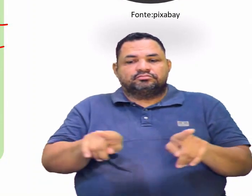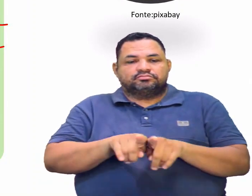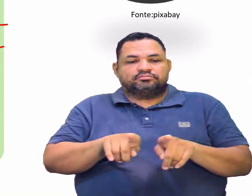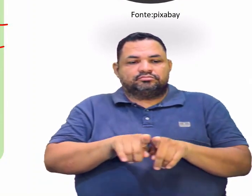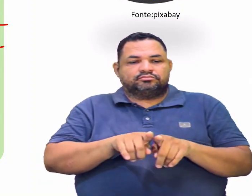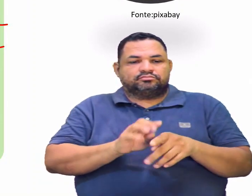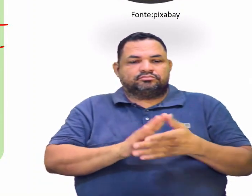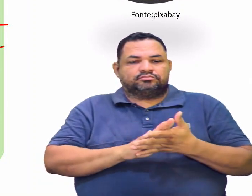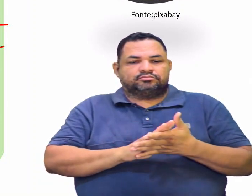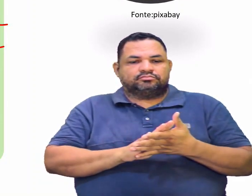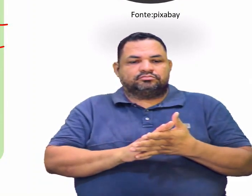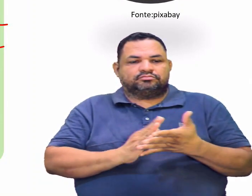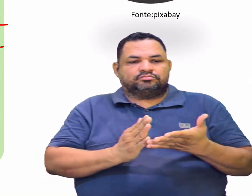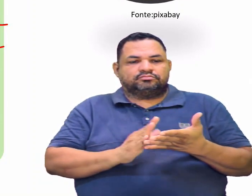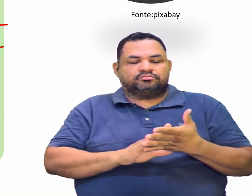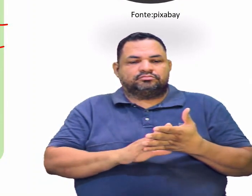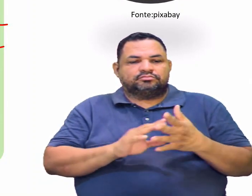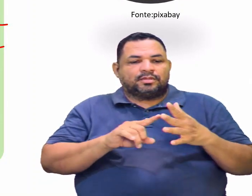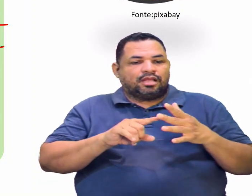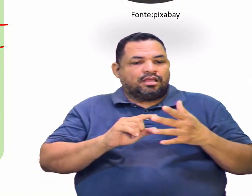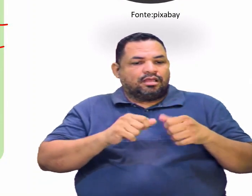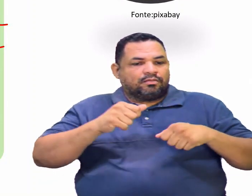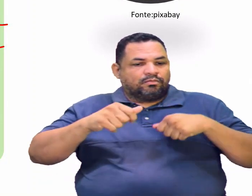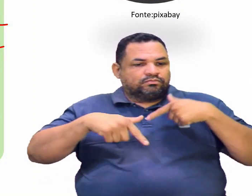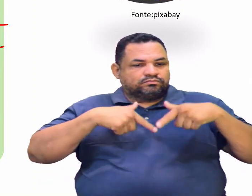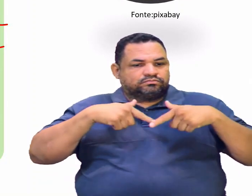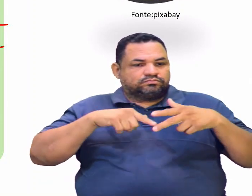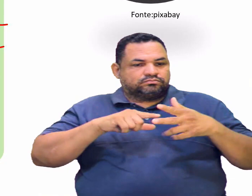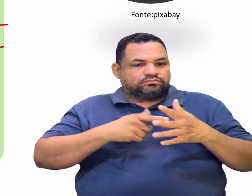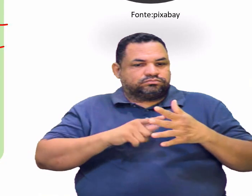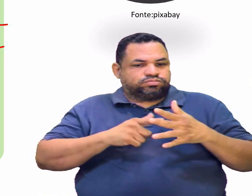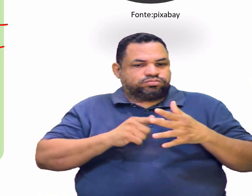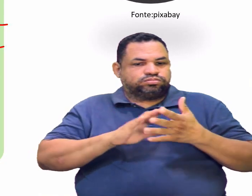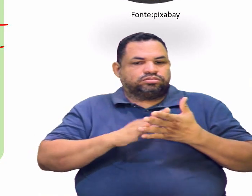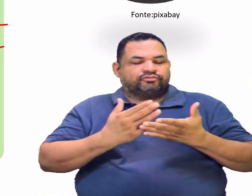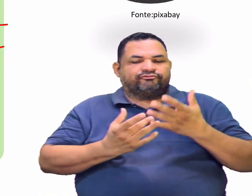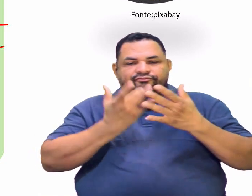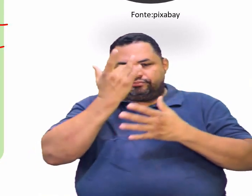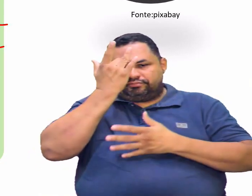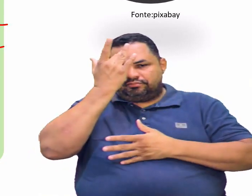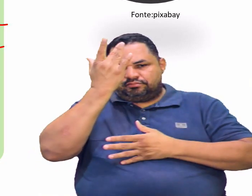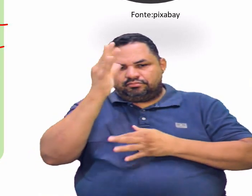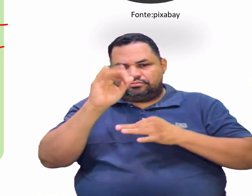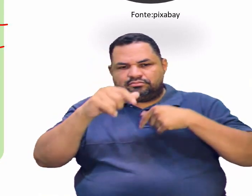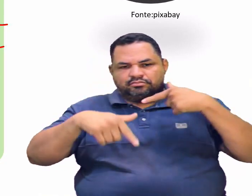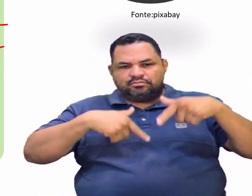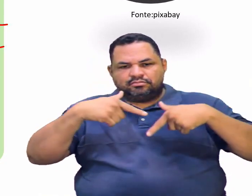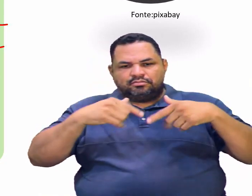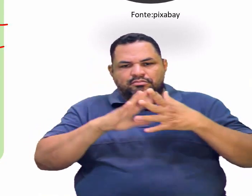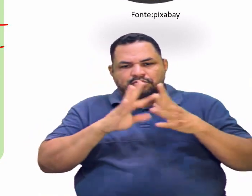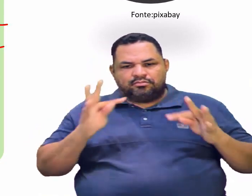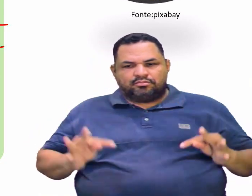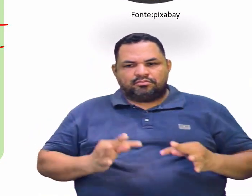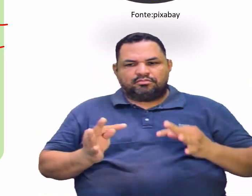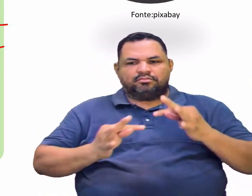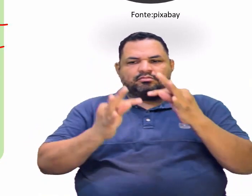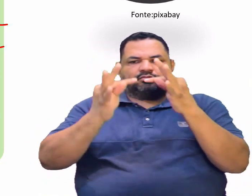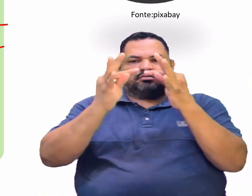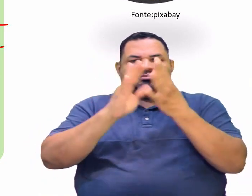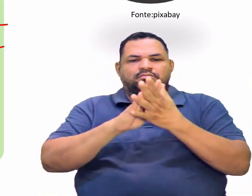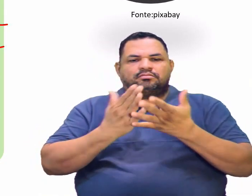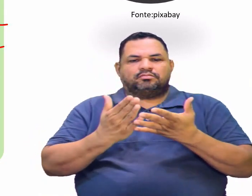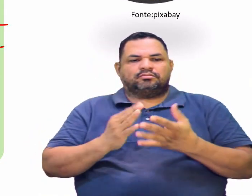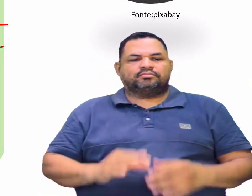A máquina, então, vem facilitar o trabalho de criar mais opções técnicas